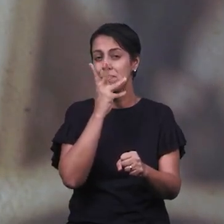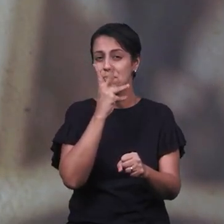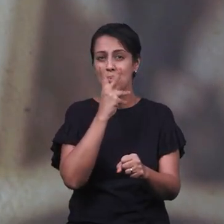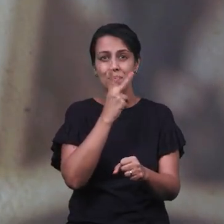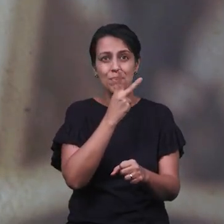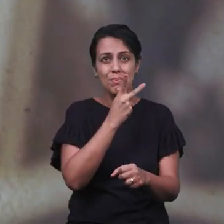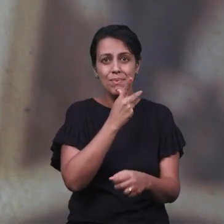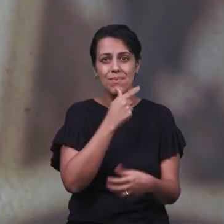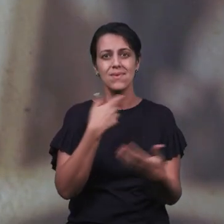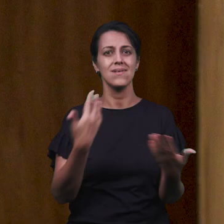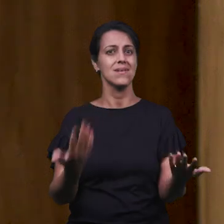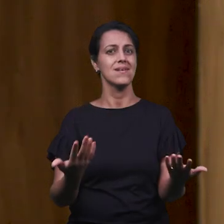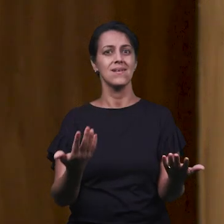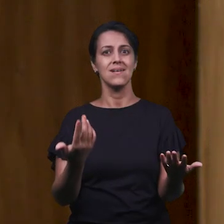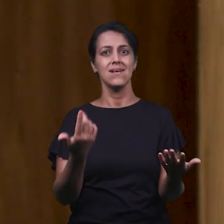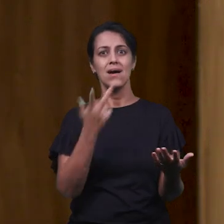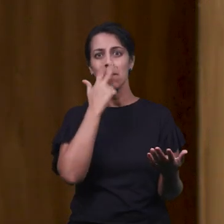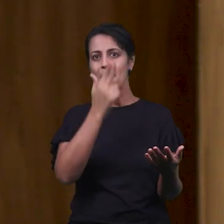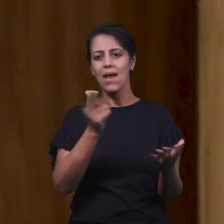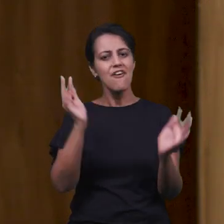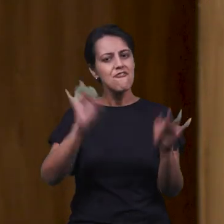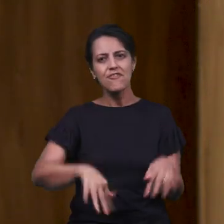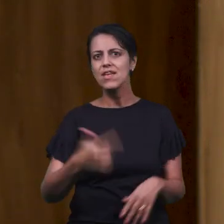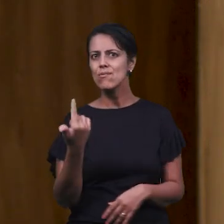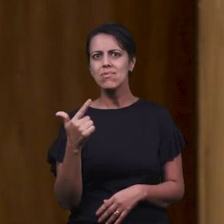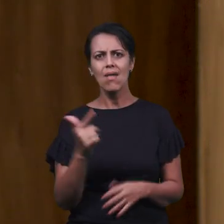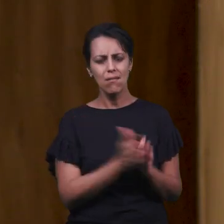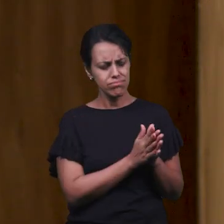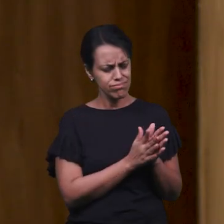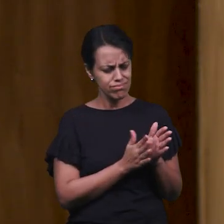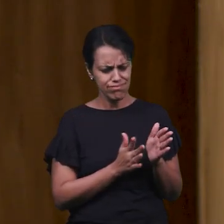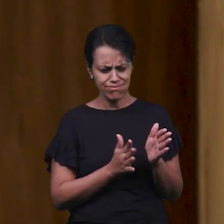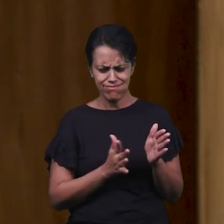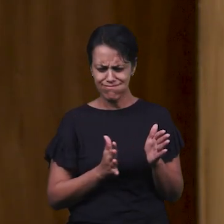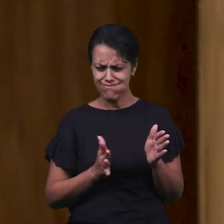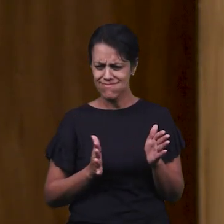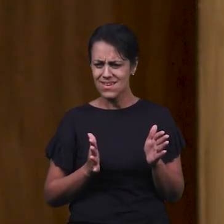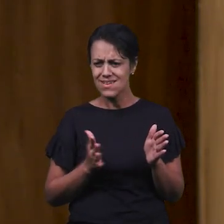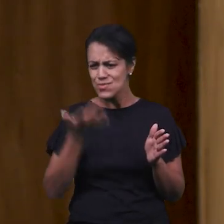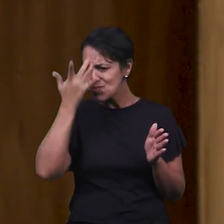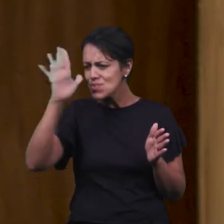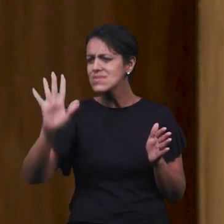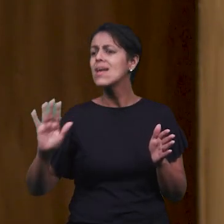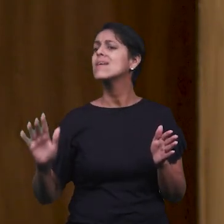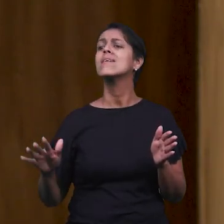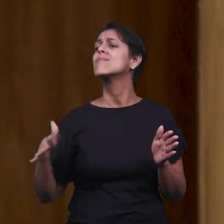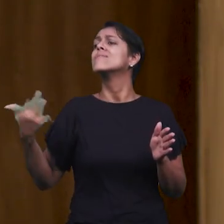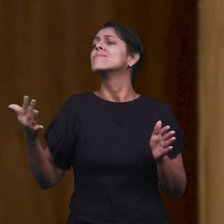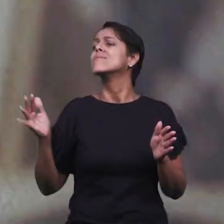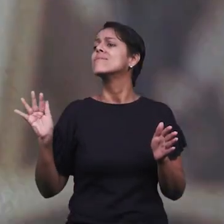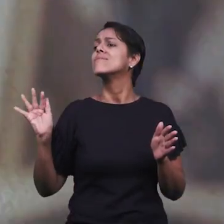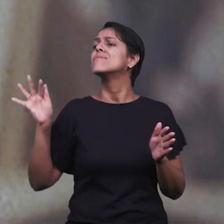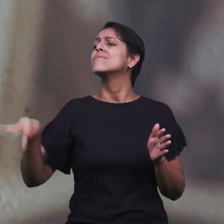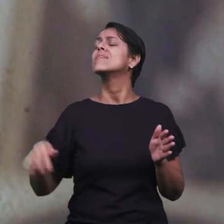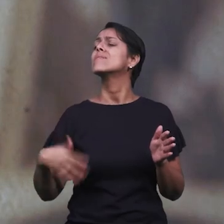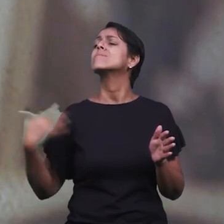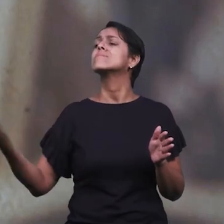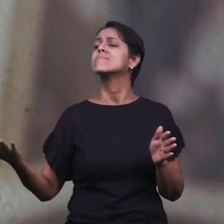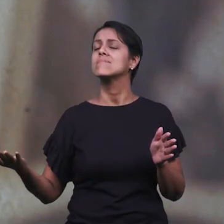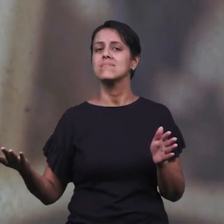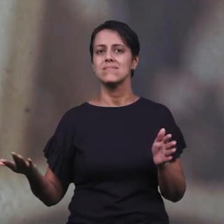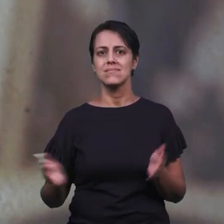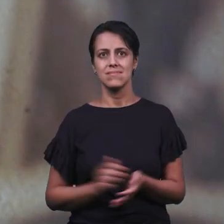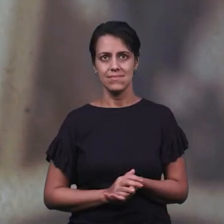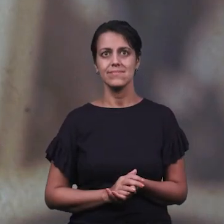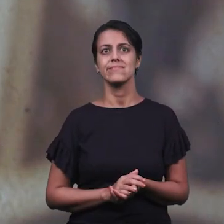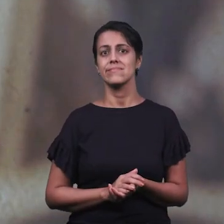Lembramos que não tem um prazo para terminar o processo. Você inicia um processo, você muitas vezes não sabe quando ele vai terminar. Não, e a situação ela